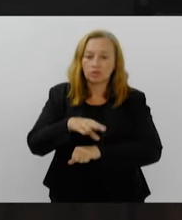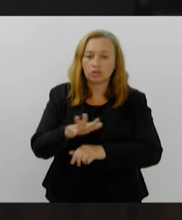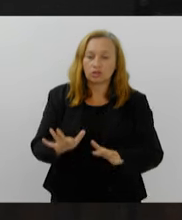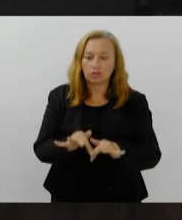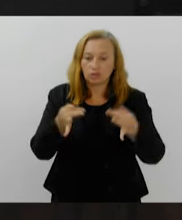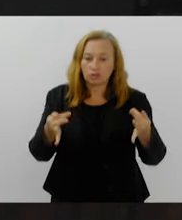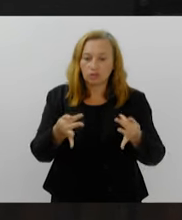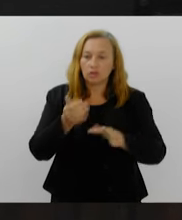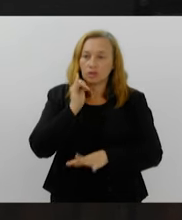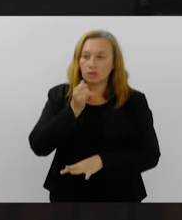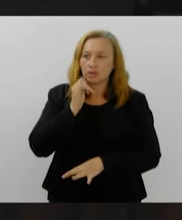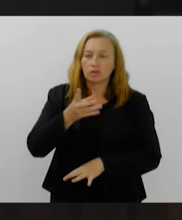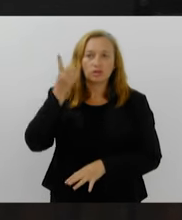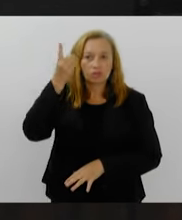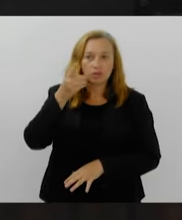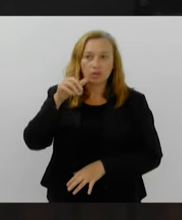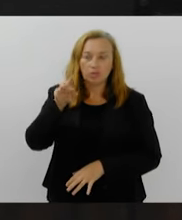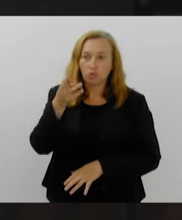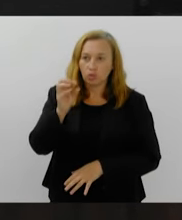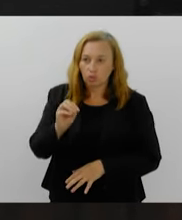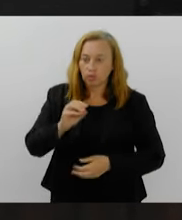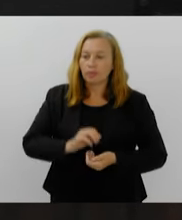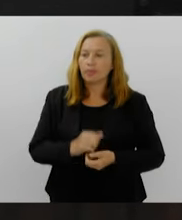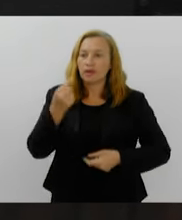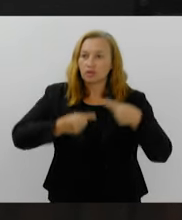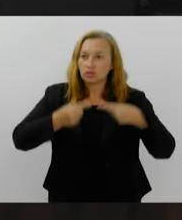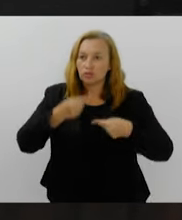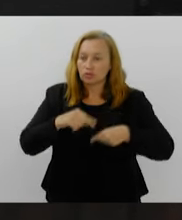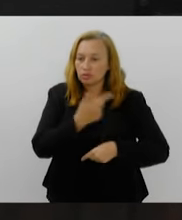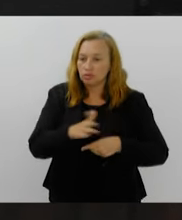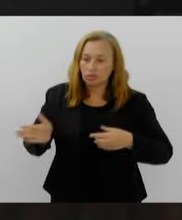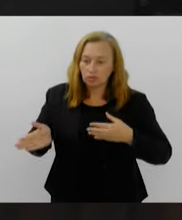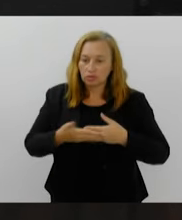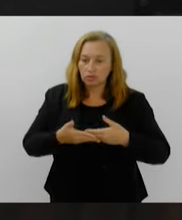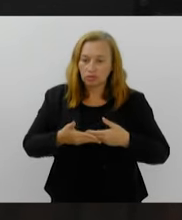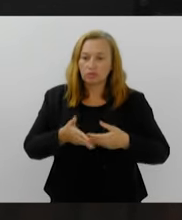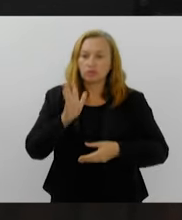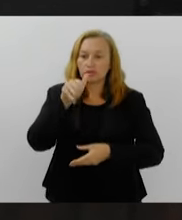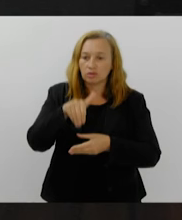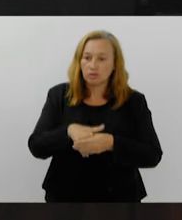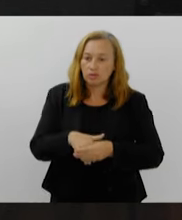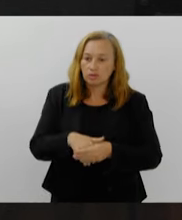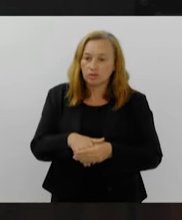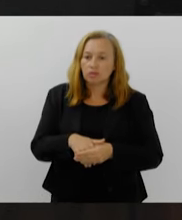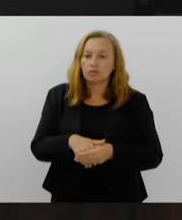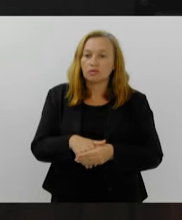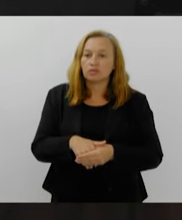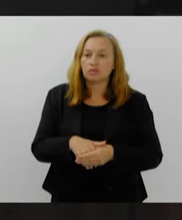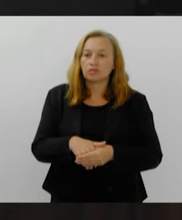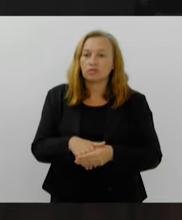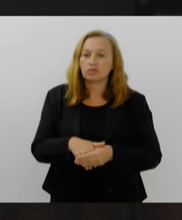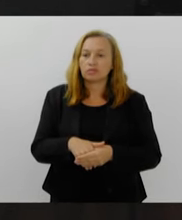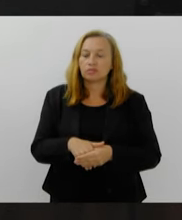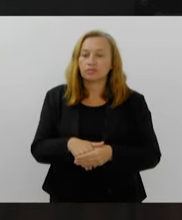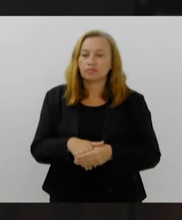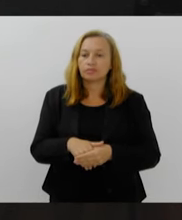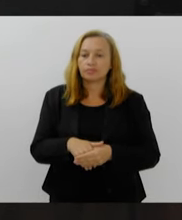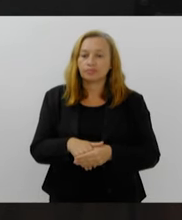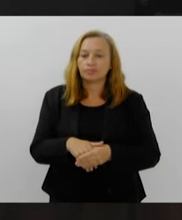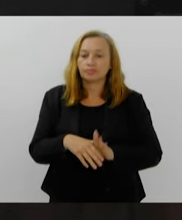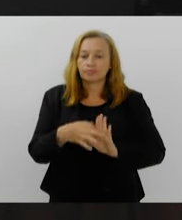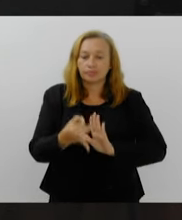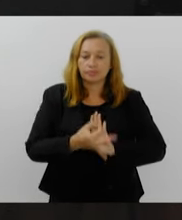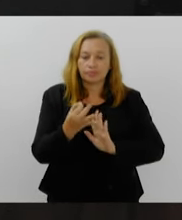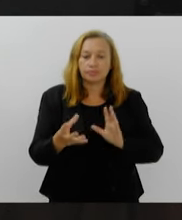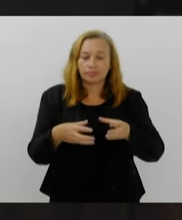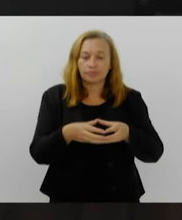simples relatoria do deputado Bruno daire em discussão não havendo Quem Queira discutir encerrada a discussão em votação parecer